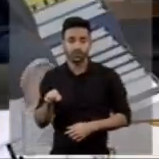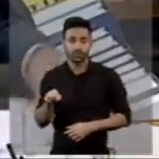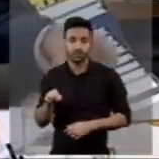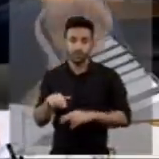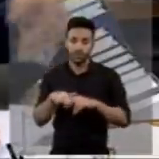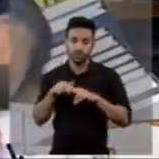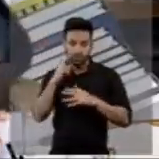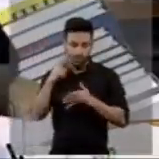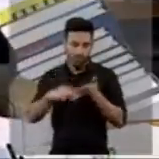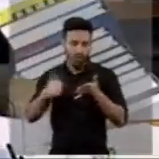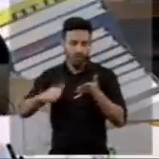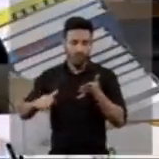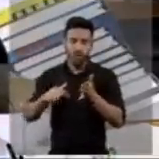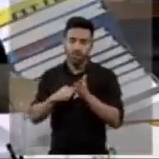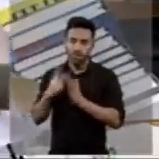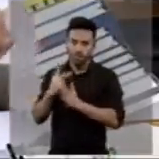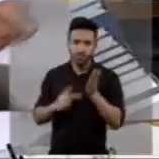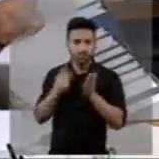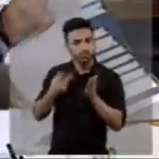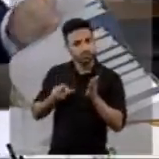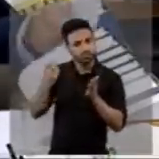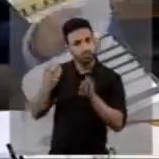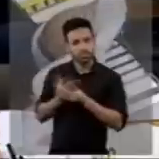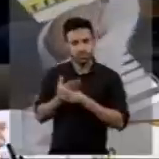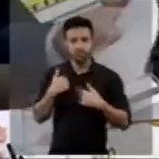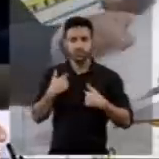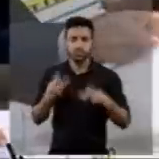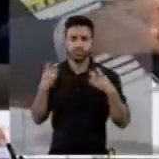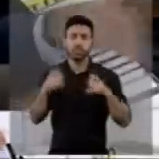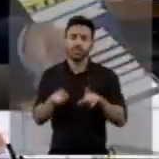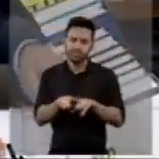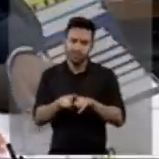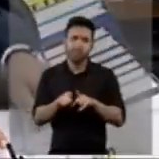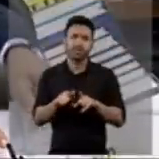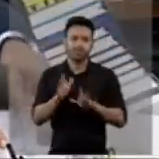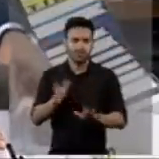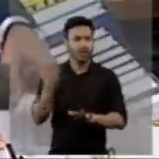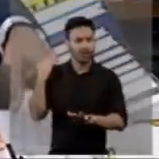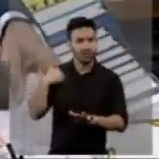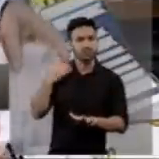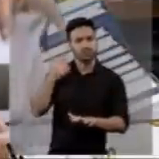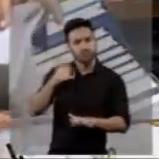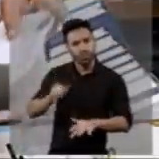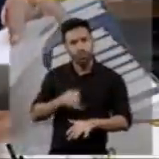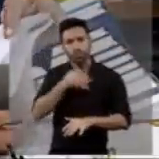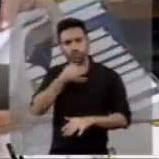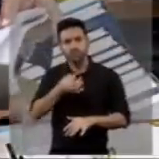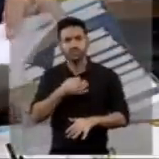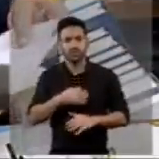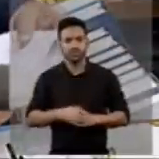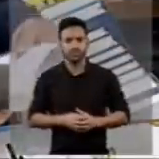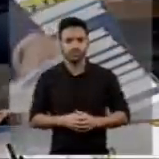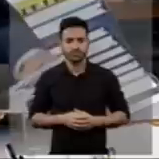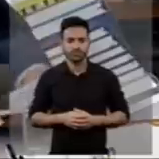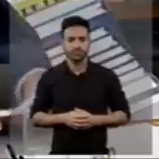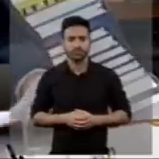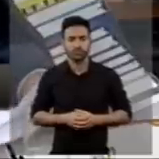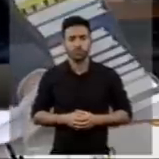pedido liminar desta ação direta, aí eu transcrevo o que tive a oportunidade de exteriorizar. Ao